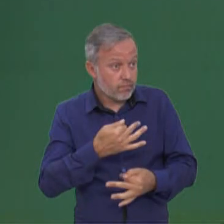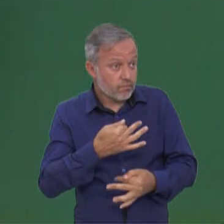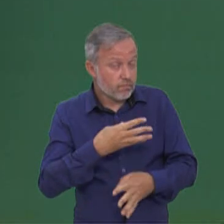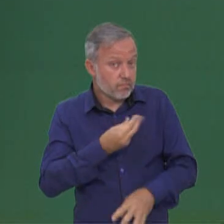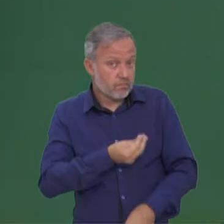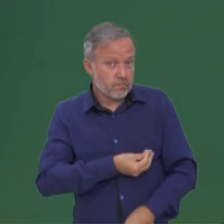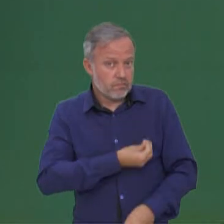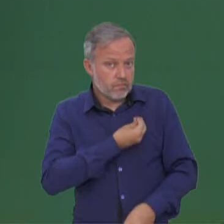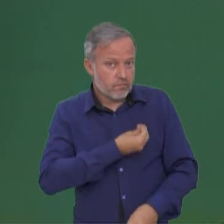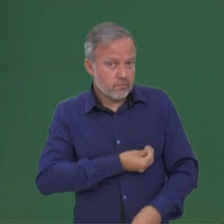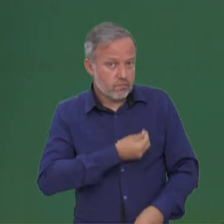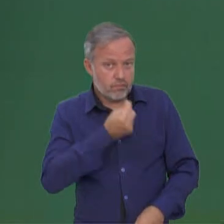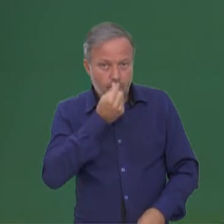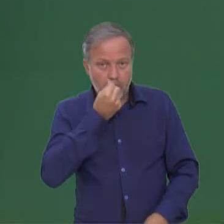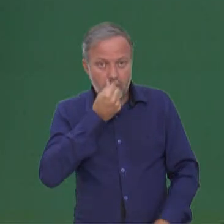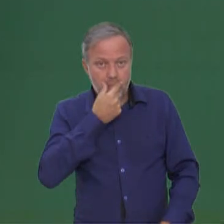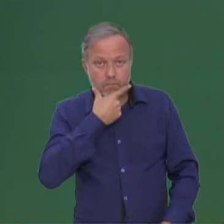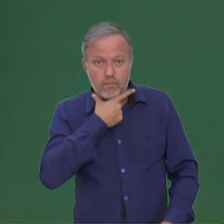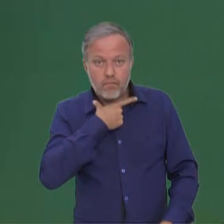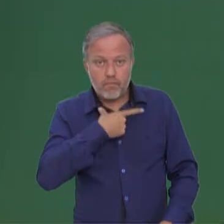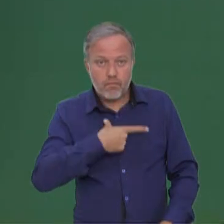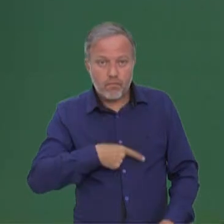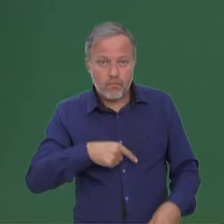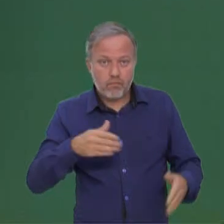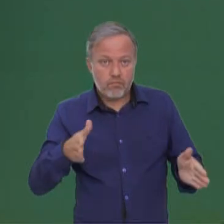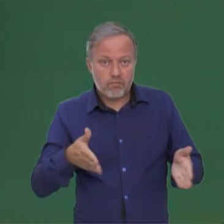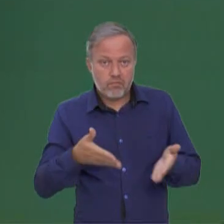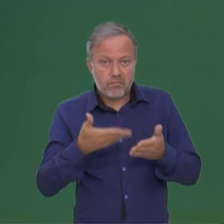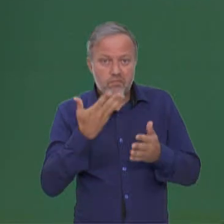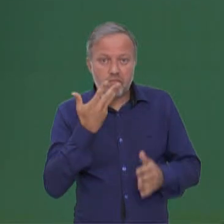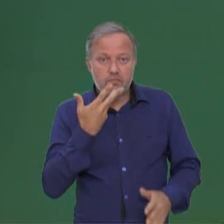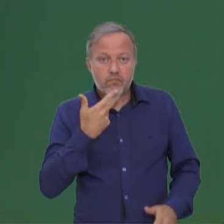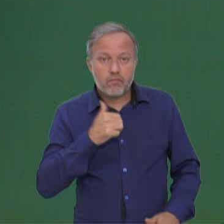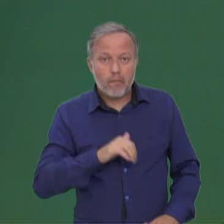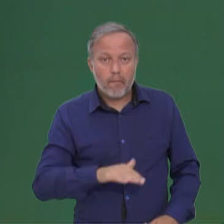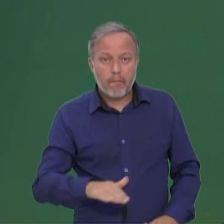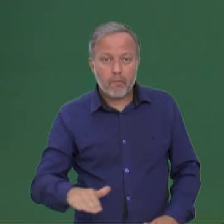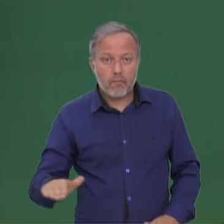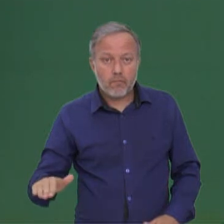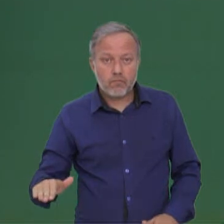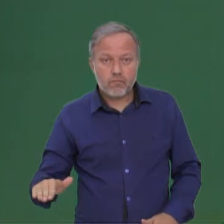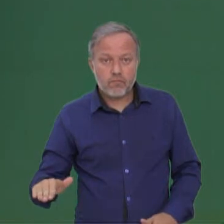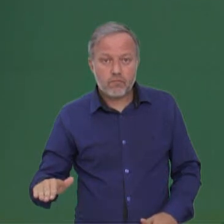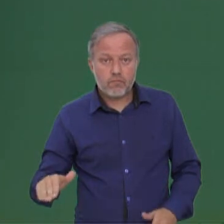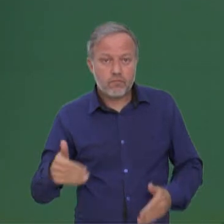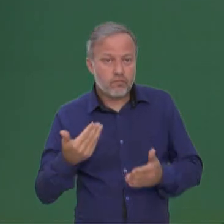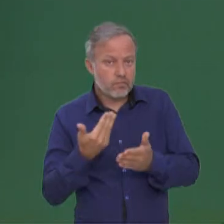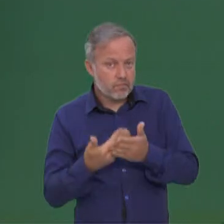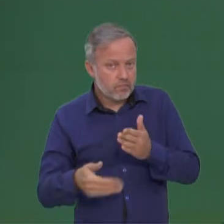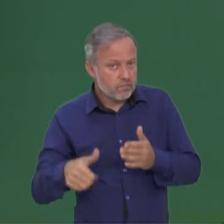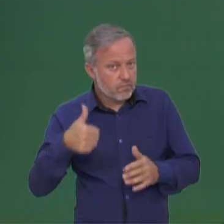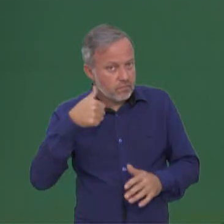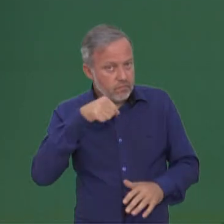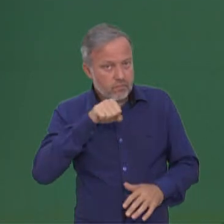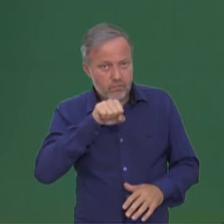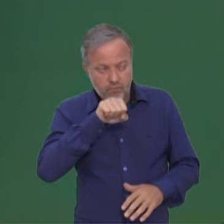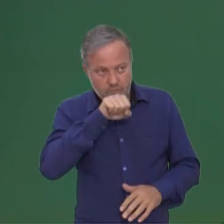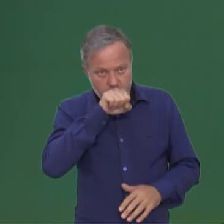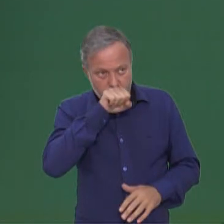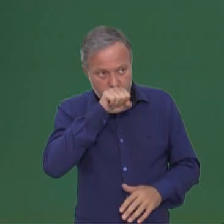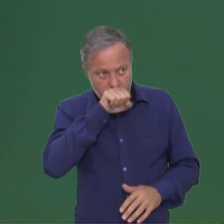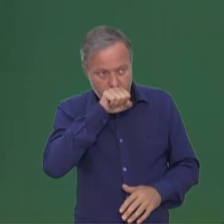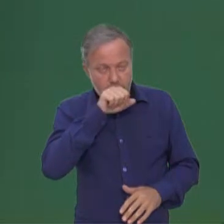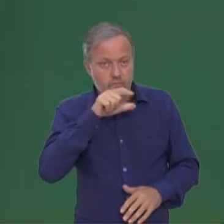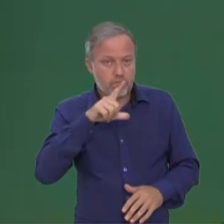a vida do Machado de Assis, desde lá quando ele era criança, que perdeu a mãe, que